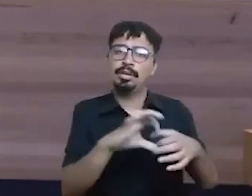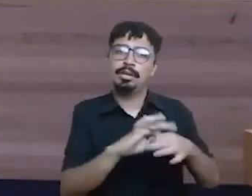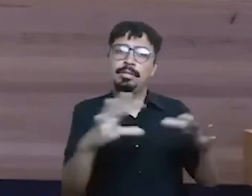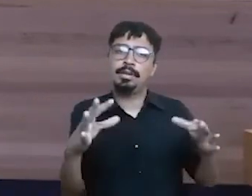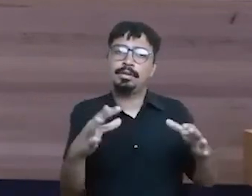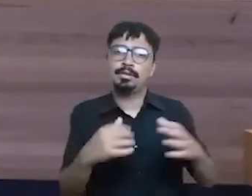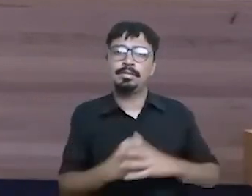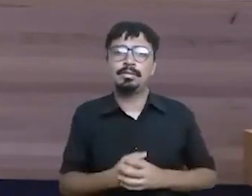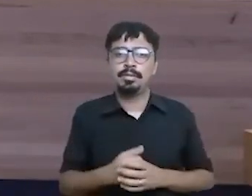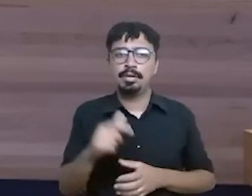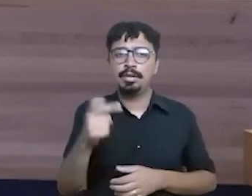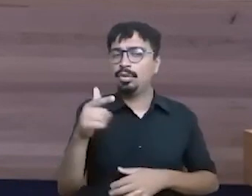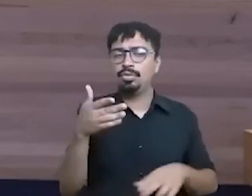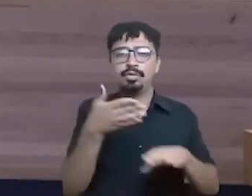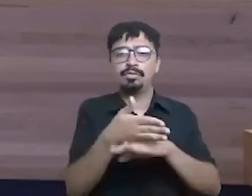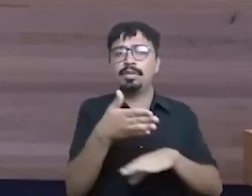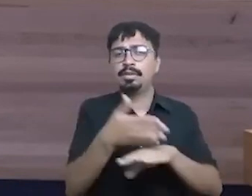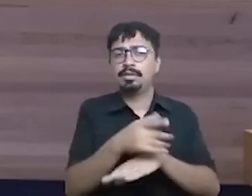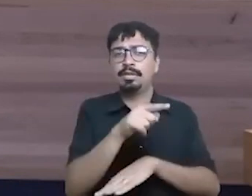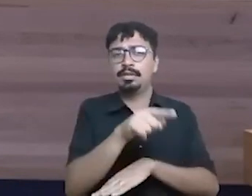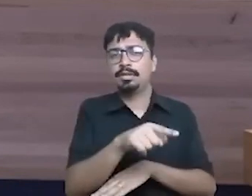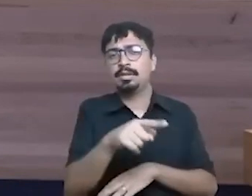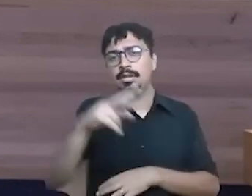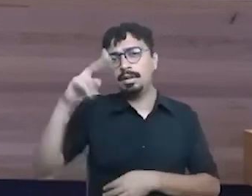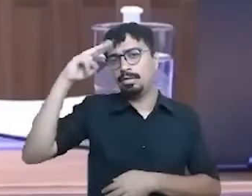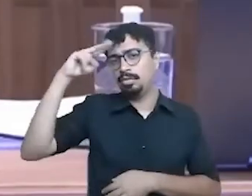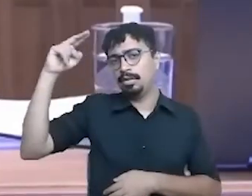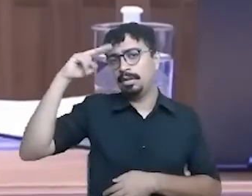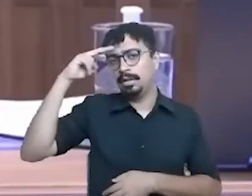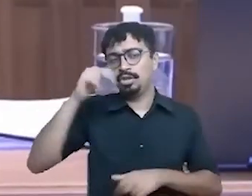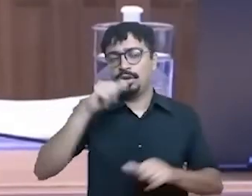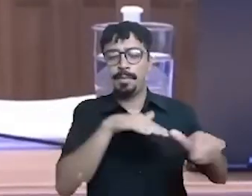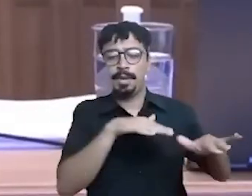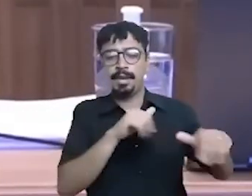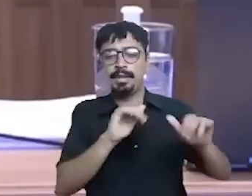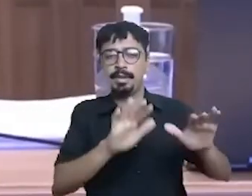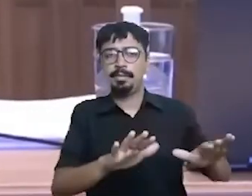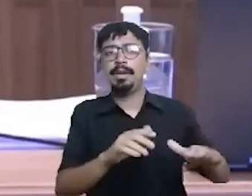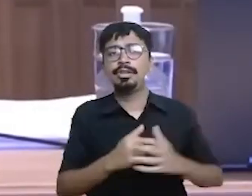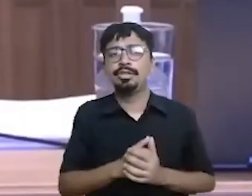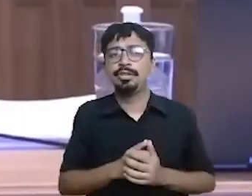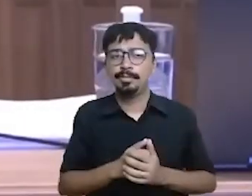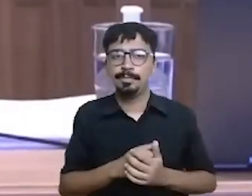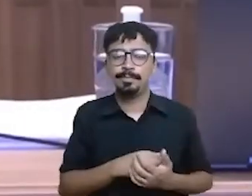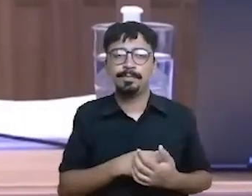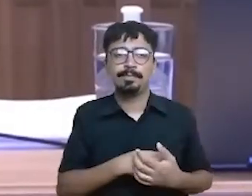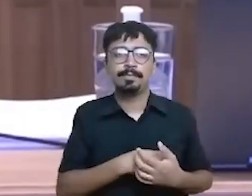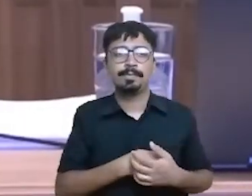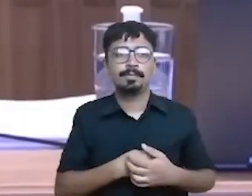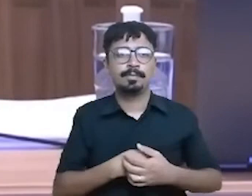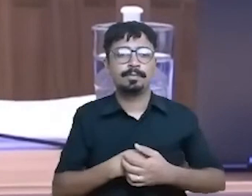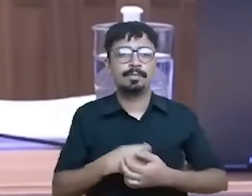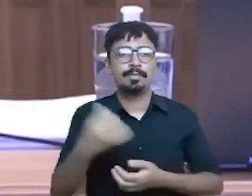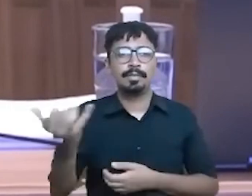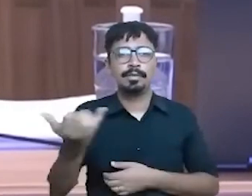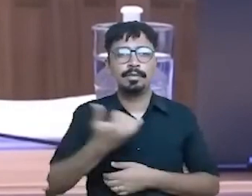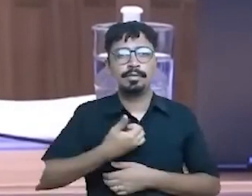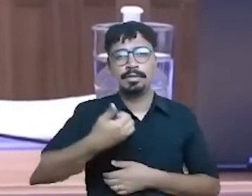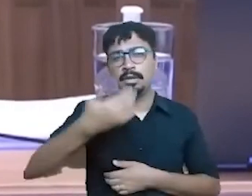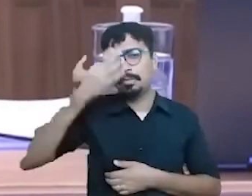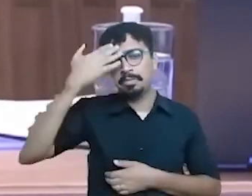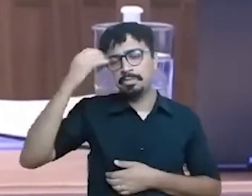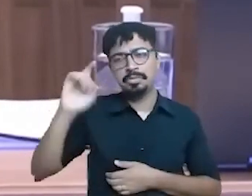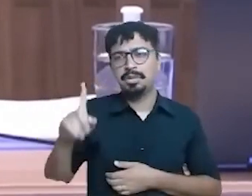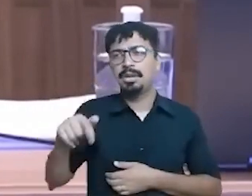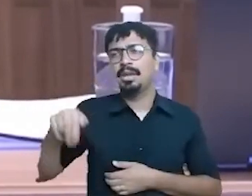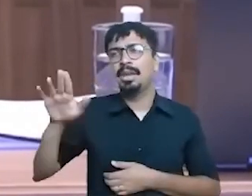militares mas fui informado Não me recordo por quem é talvez o Fábio